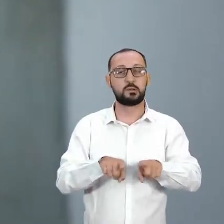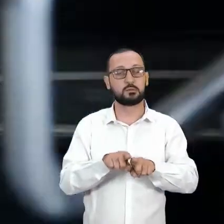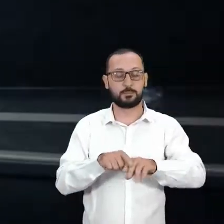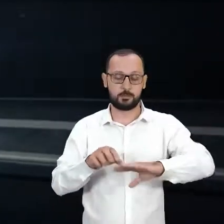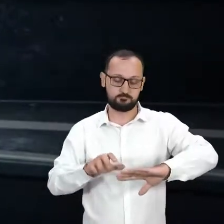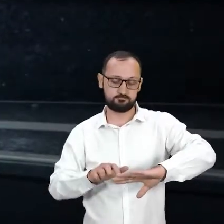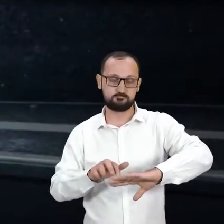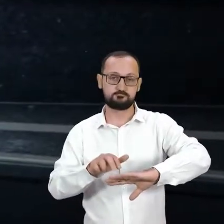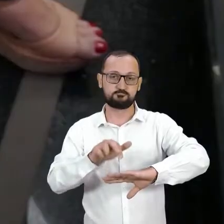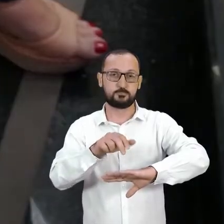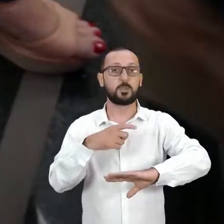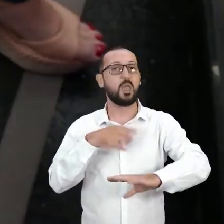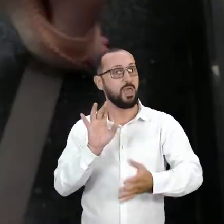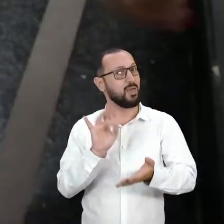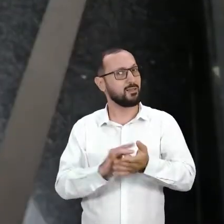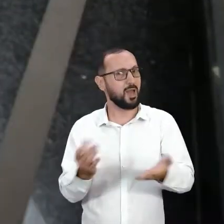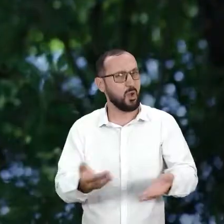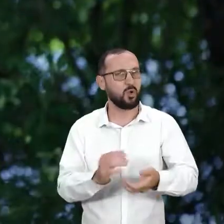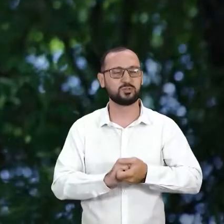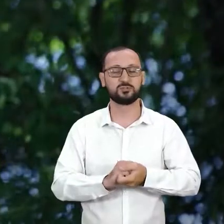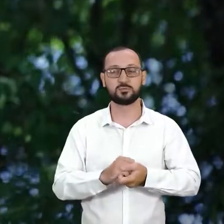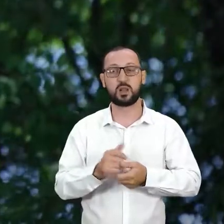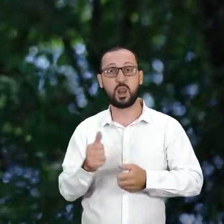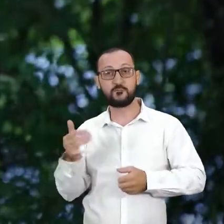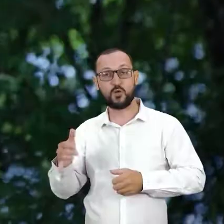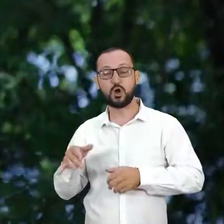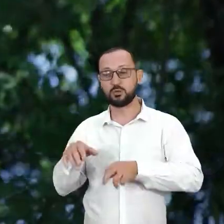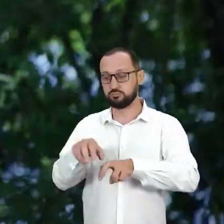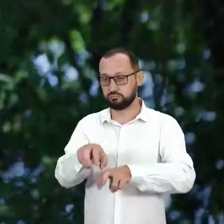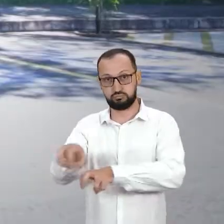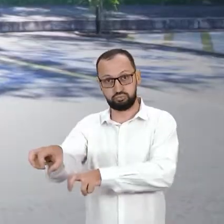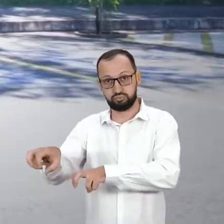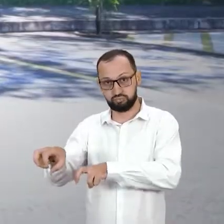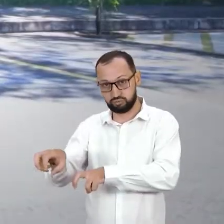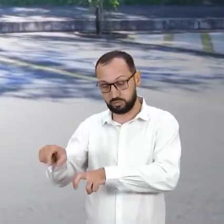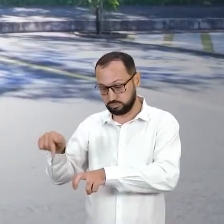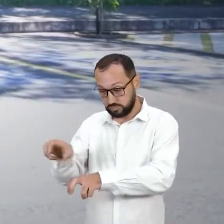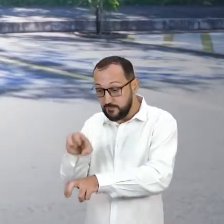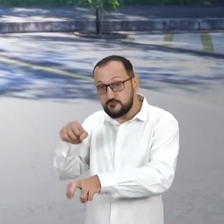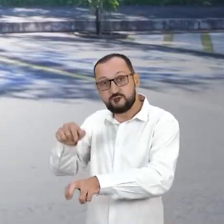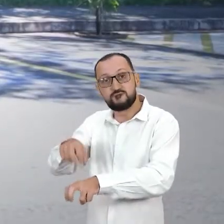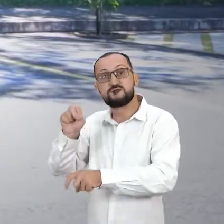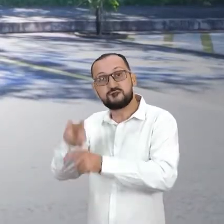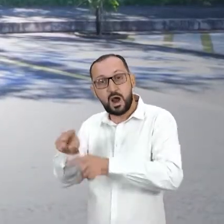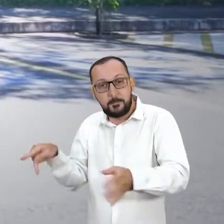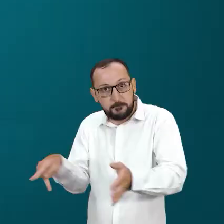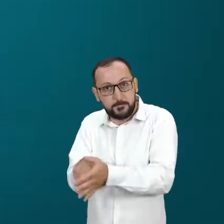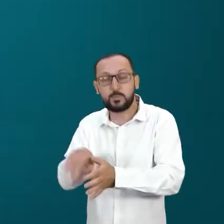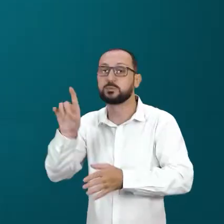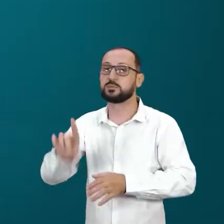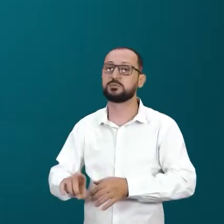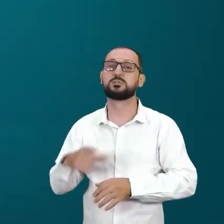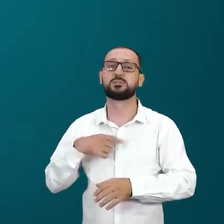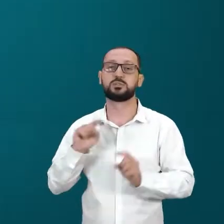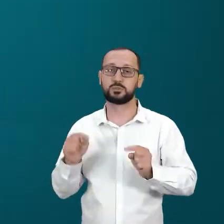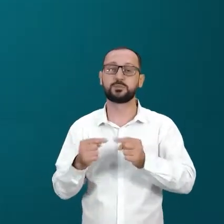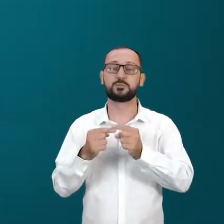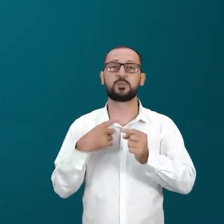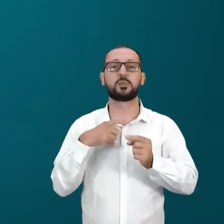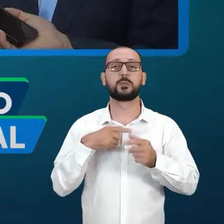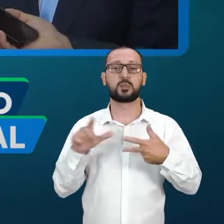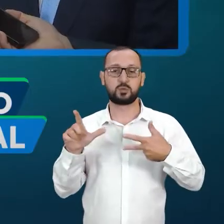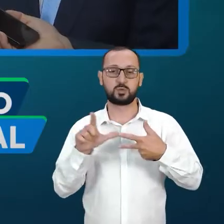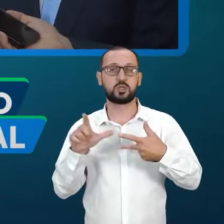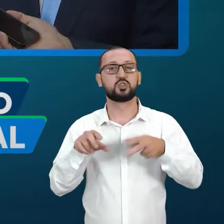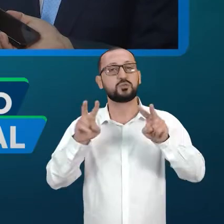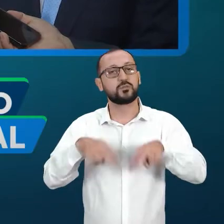escadas sinalizadas são realidade. No estacionamento, a reserva de vagas atende a quem precisa. O telejornal Legislativo